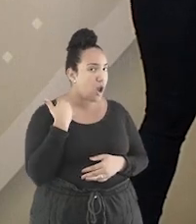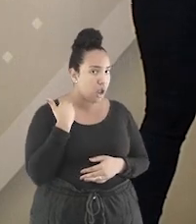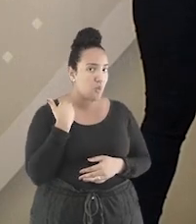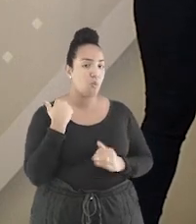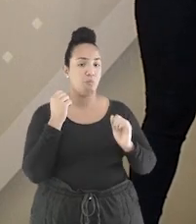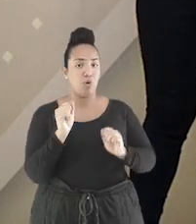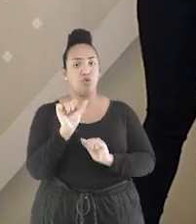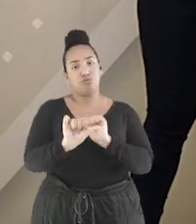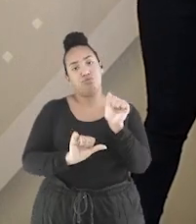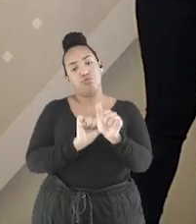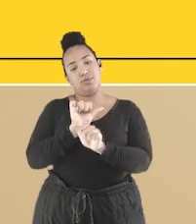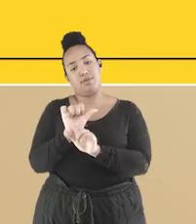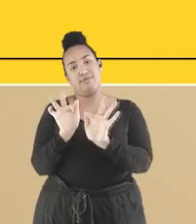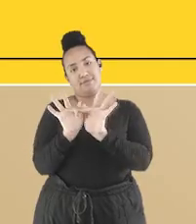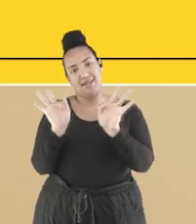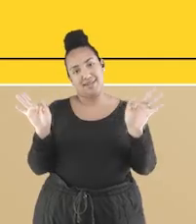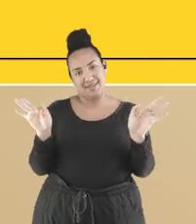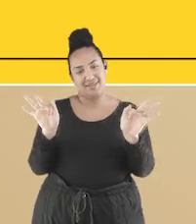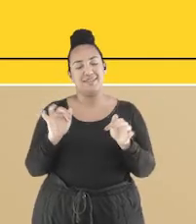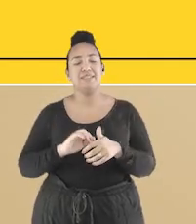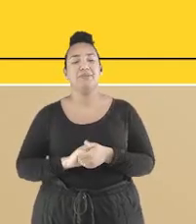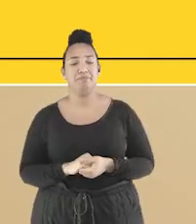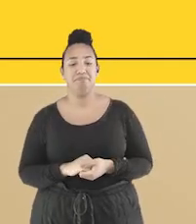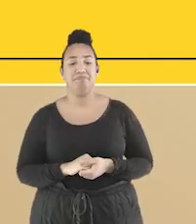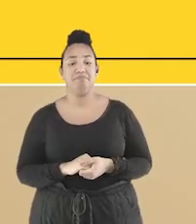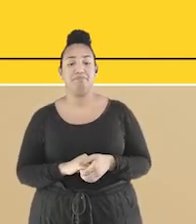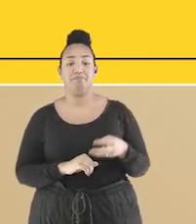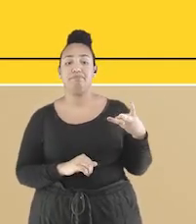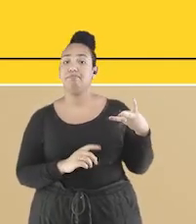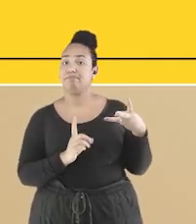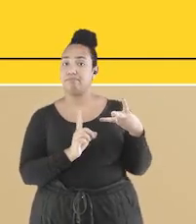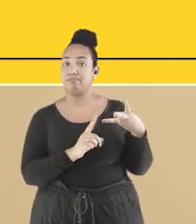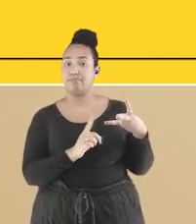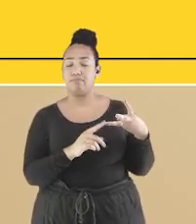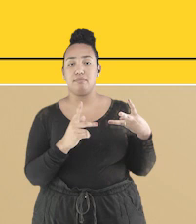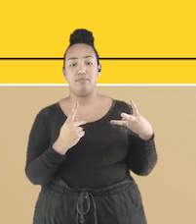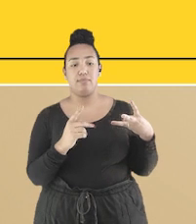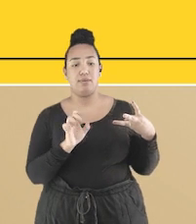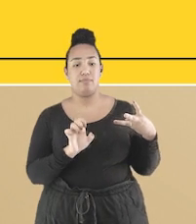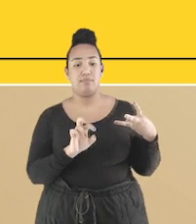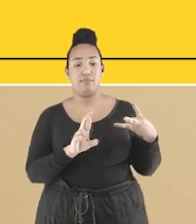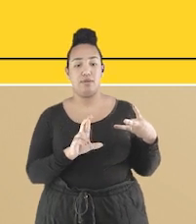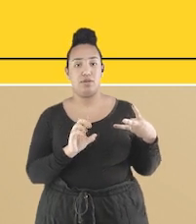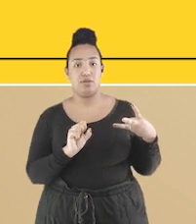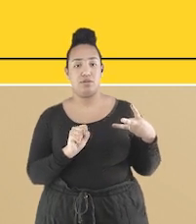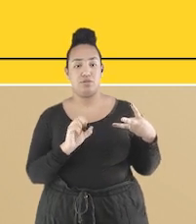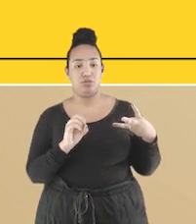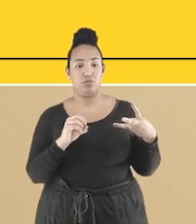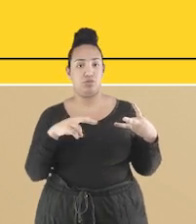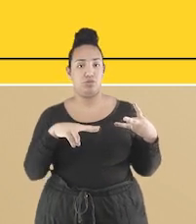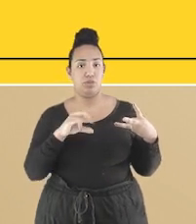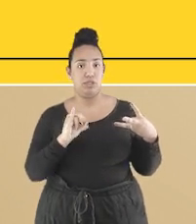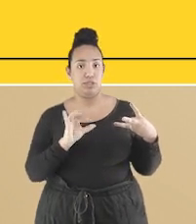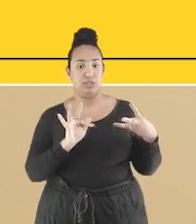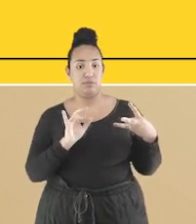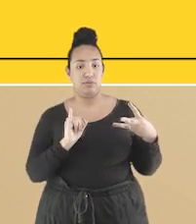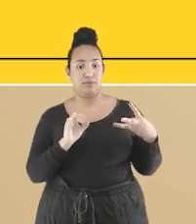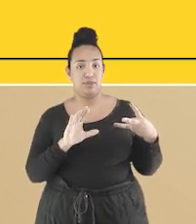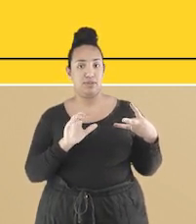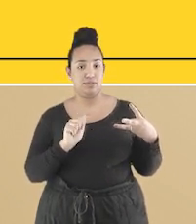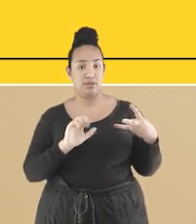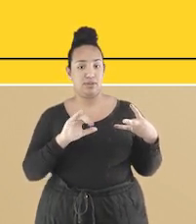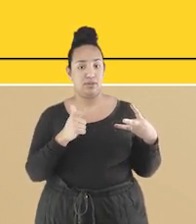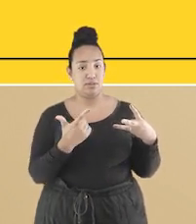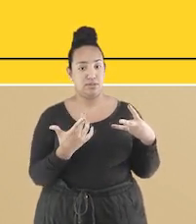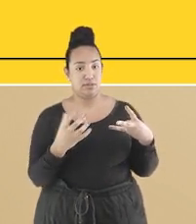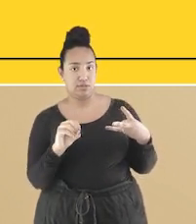o bater as botas. E, por último, temos a figura de linguagem personificação, na expressão trabalhar